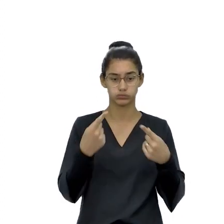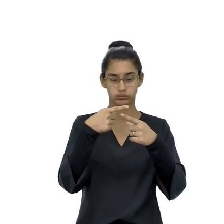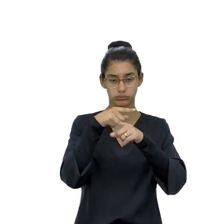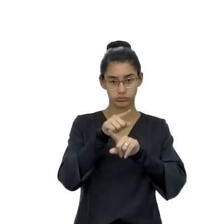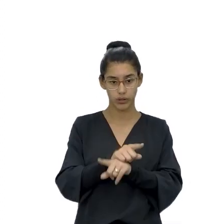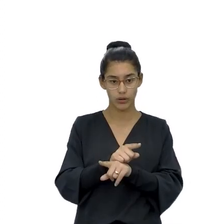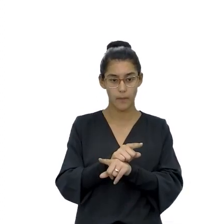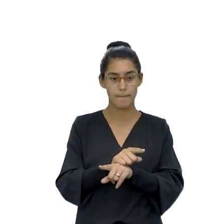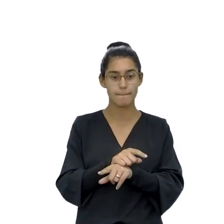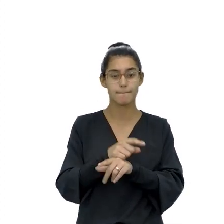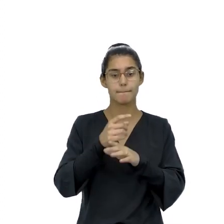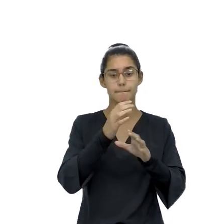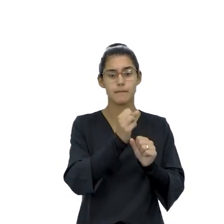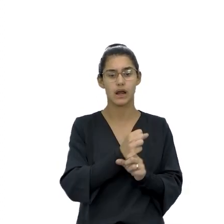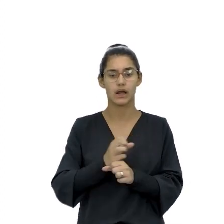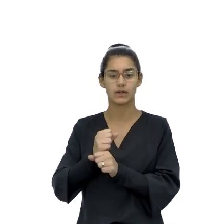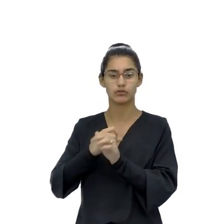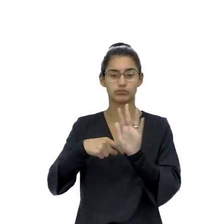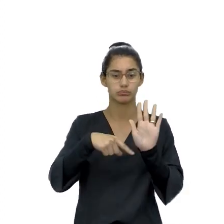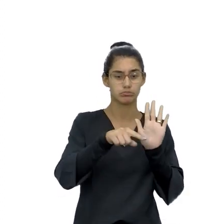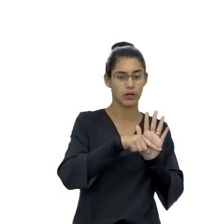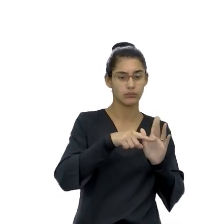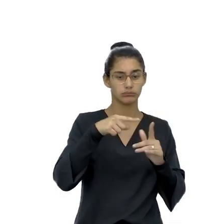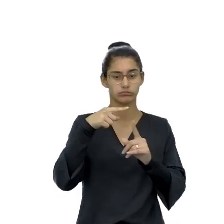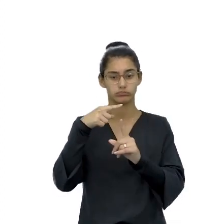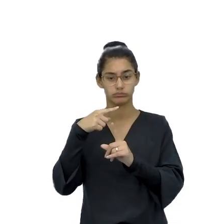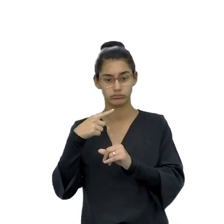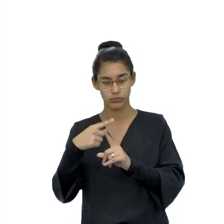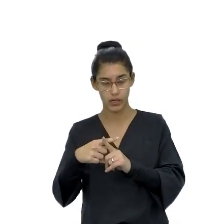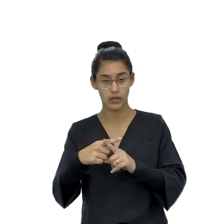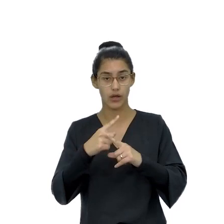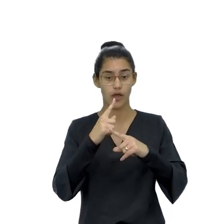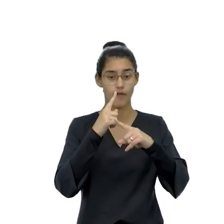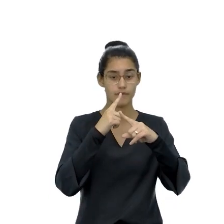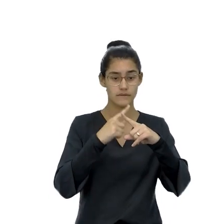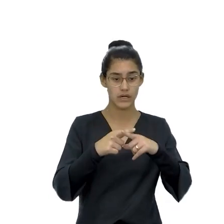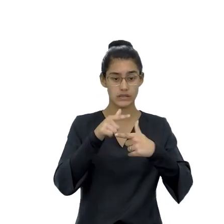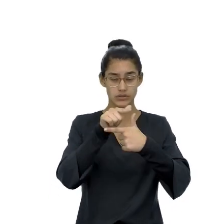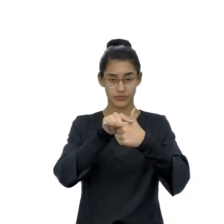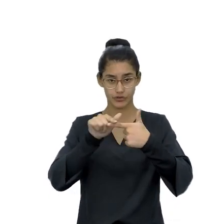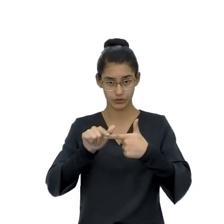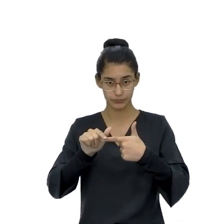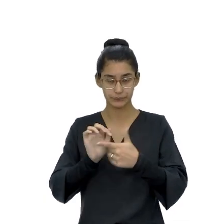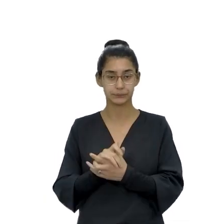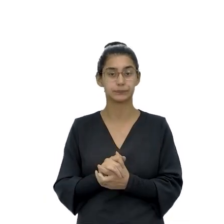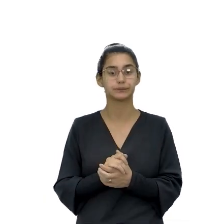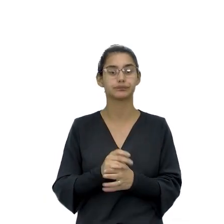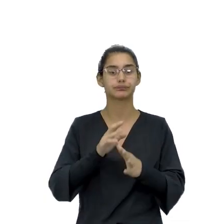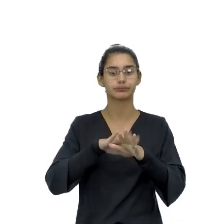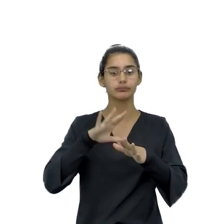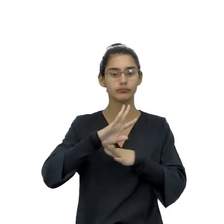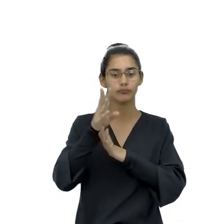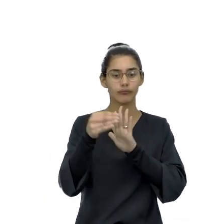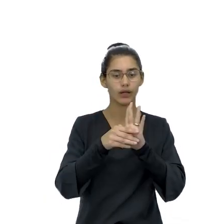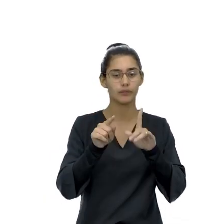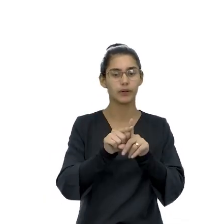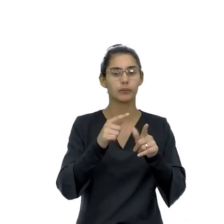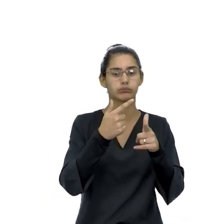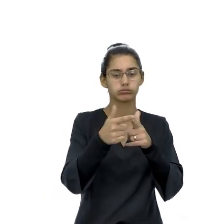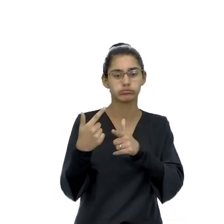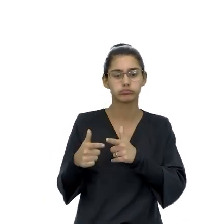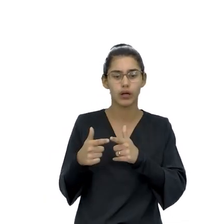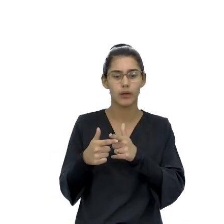inversas entre as operações de adição e de subtração, de multiplicação e divisão, para aplicar na resolução de